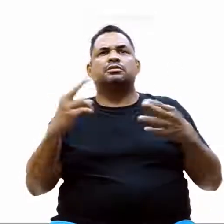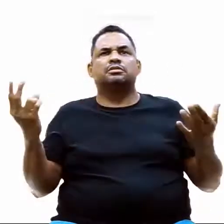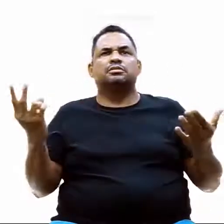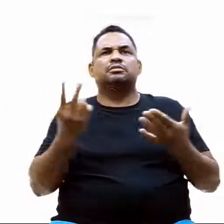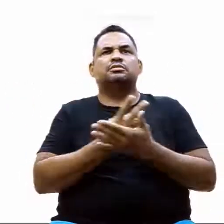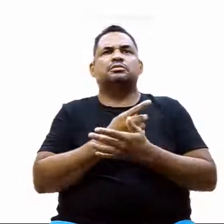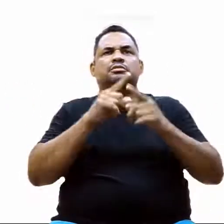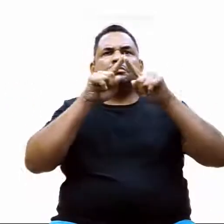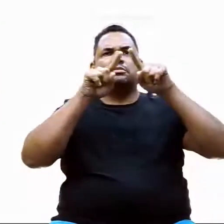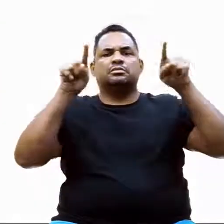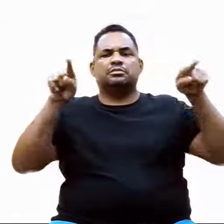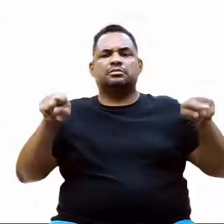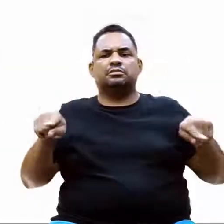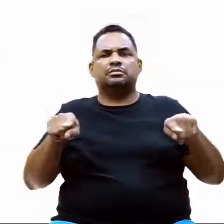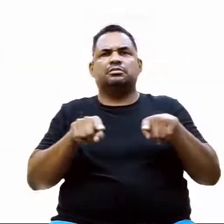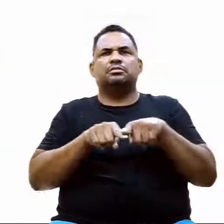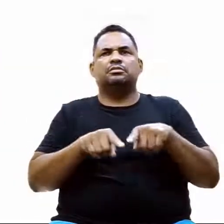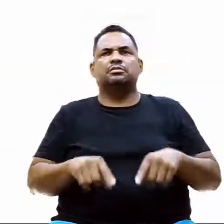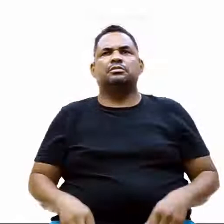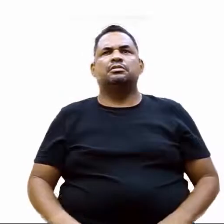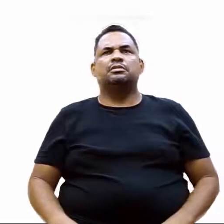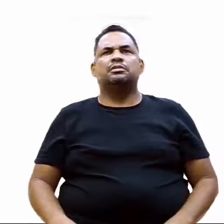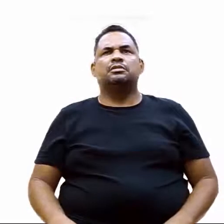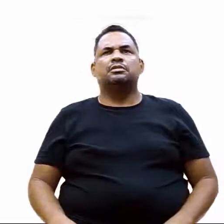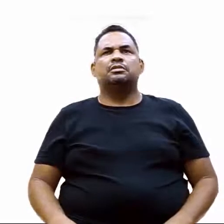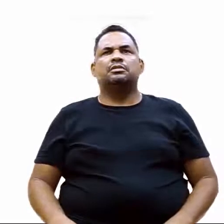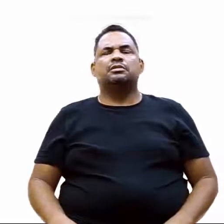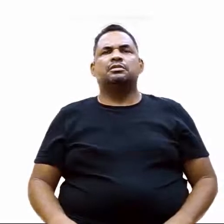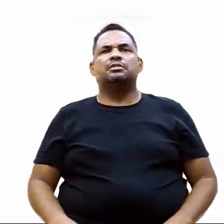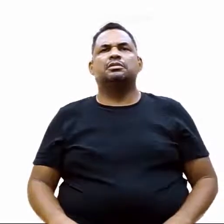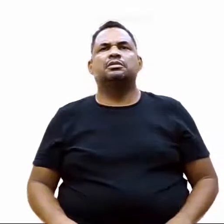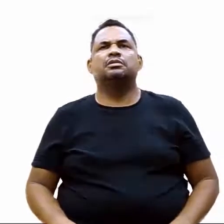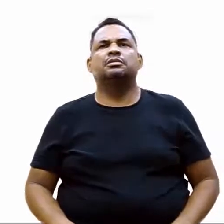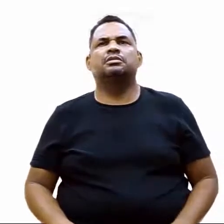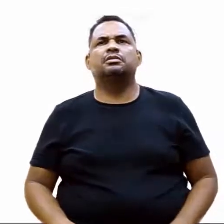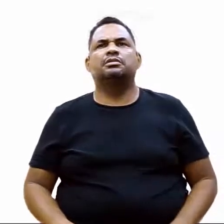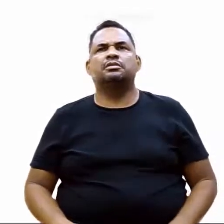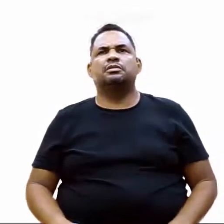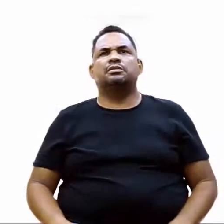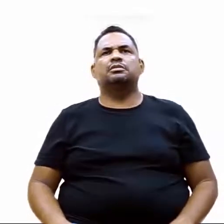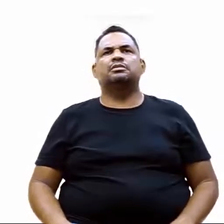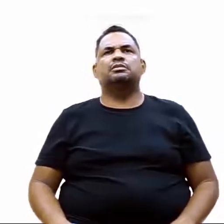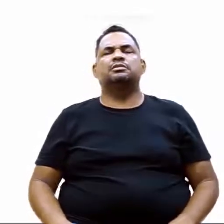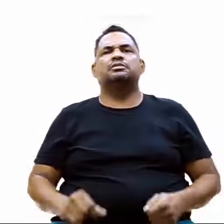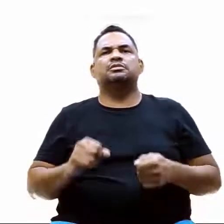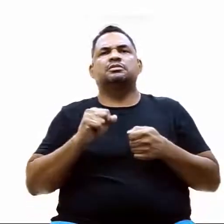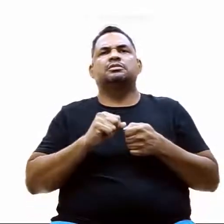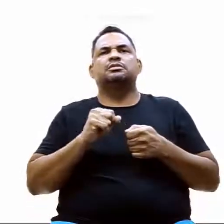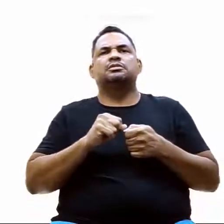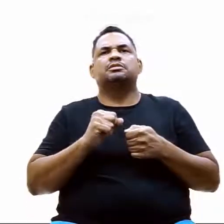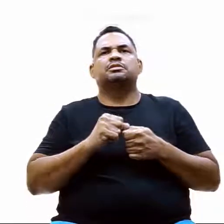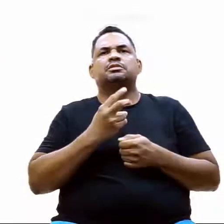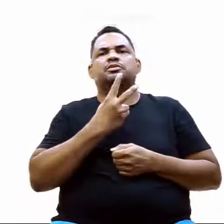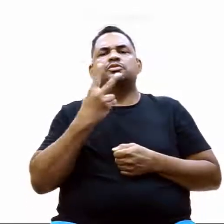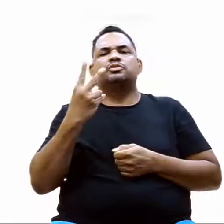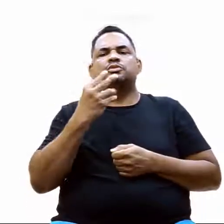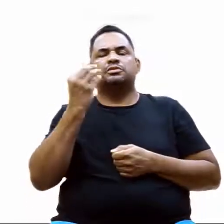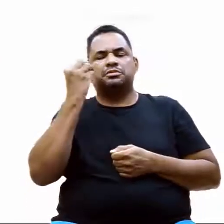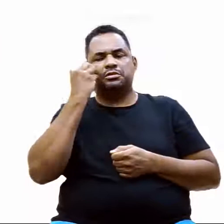tabela mostra a seguir. Nessa reação foi realizada através de 2